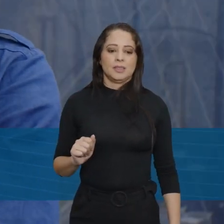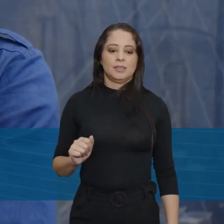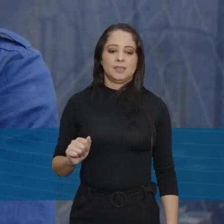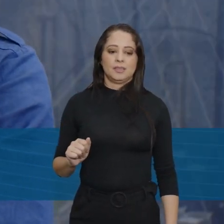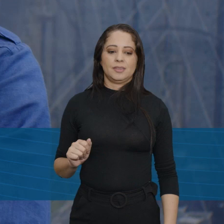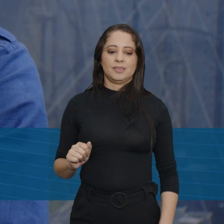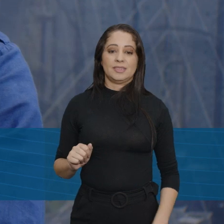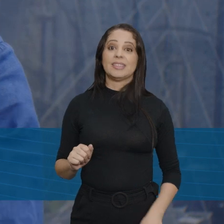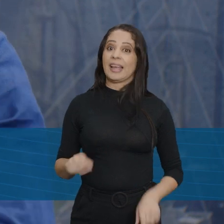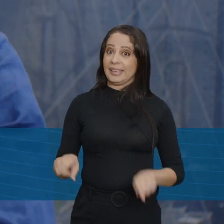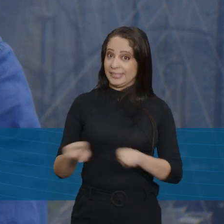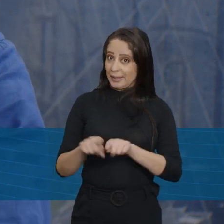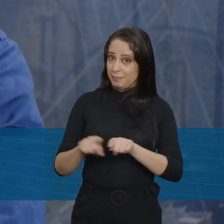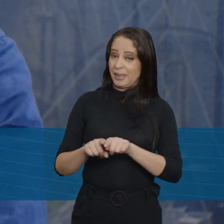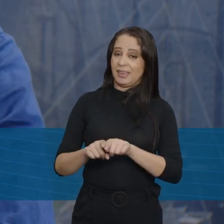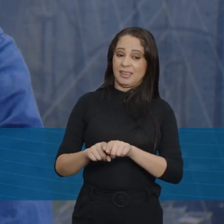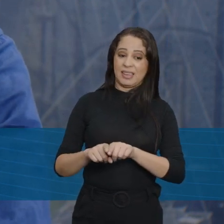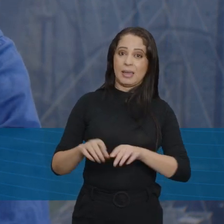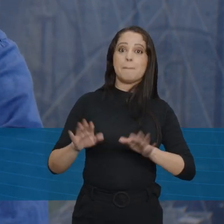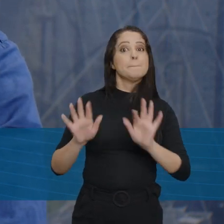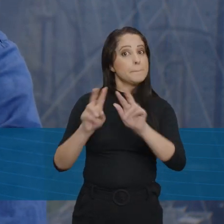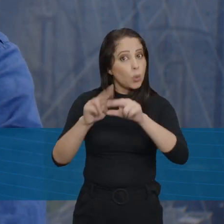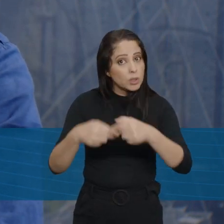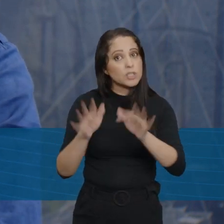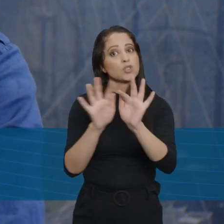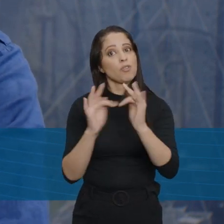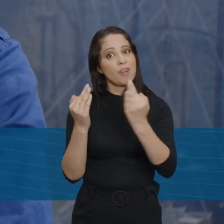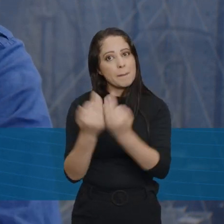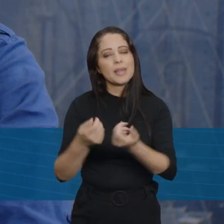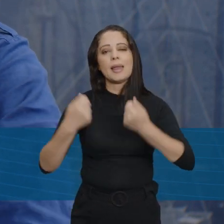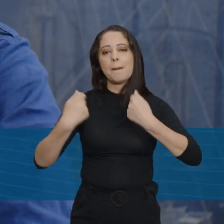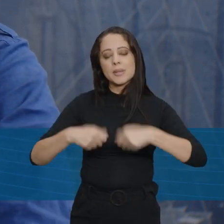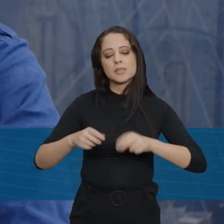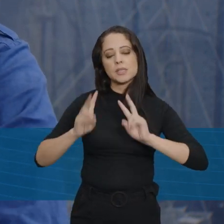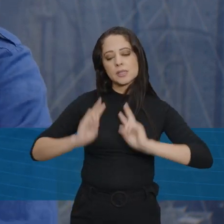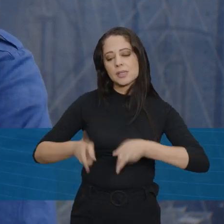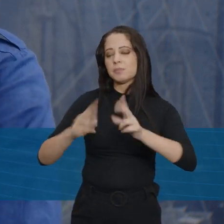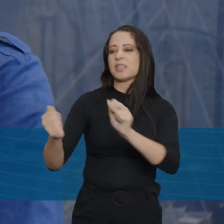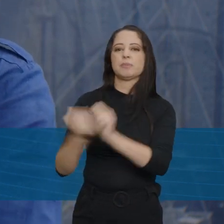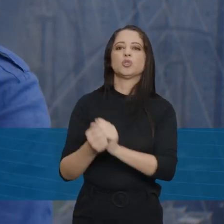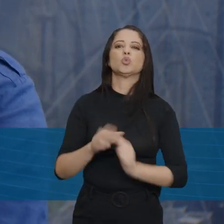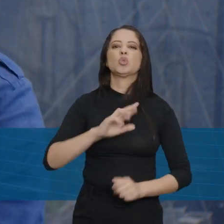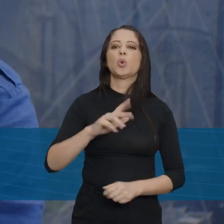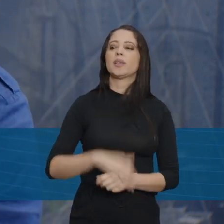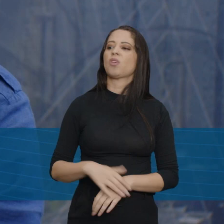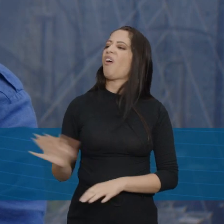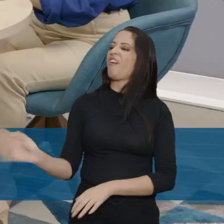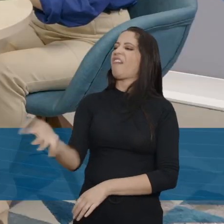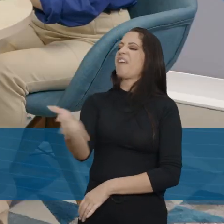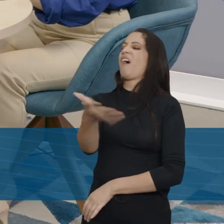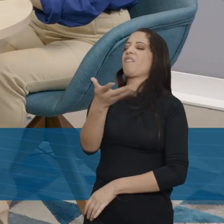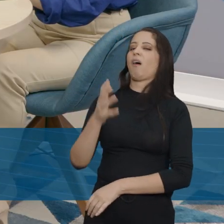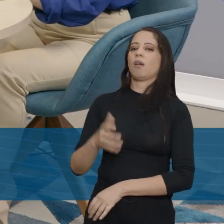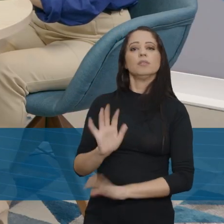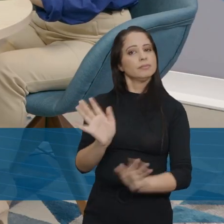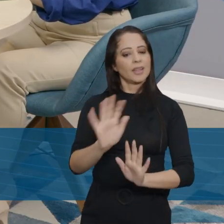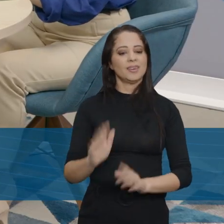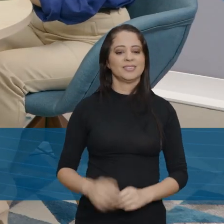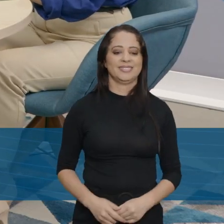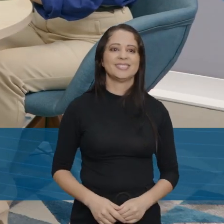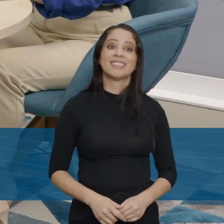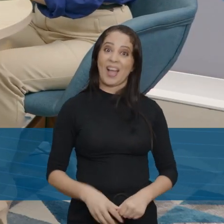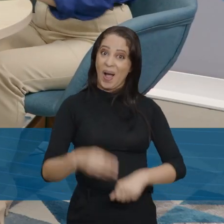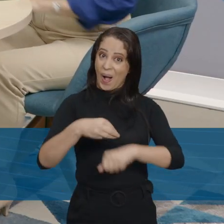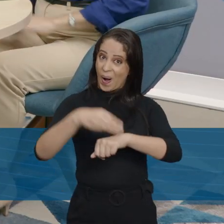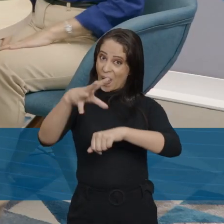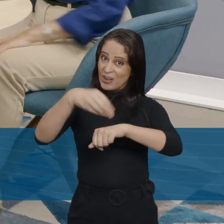que essa liberdade às vezes também dá uma insegurança, então por isso que a família tem que estar junto, não é só falar, vai fazer tal coisa. Sim, tá aí o recado para